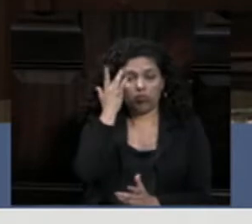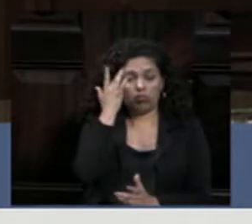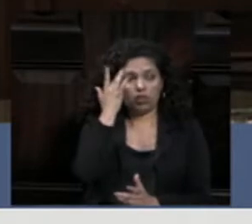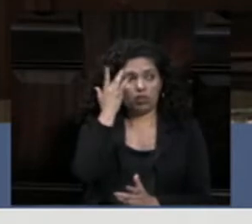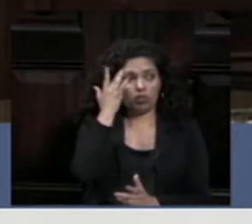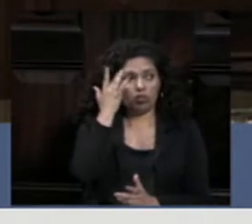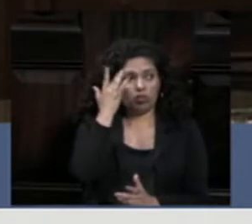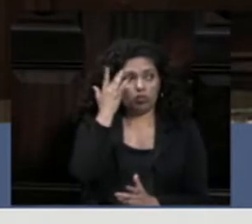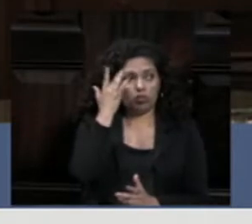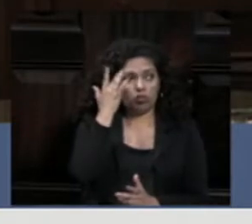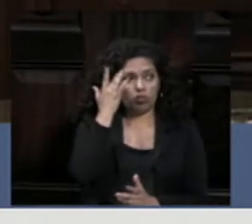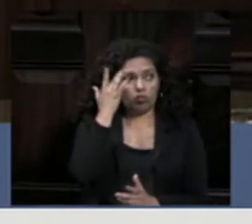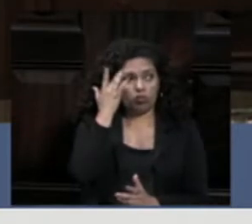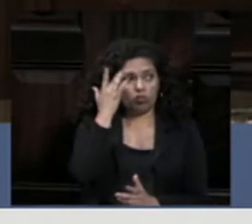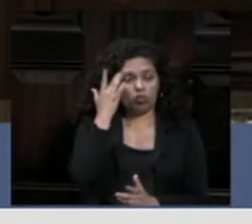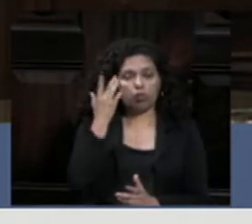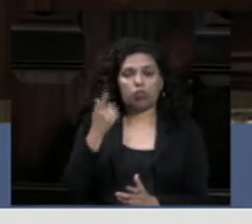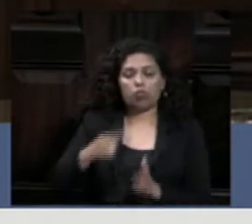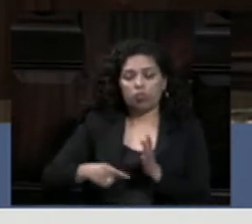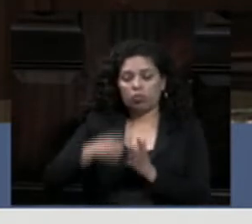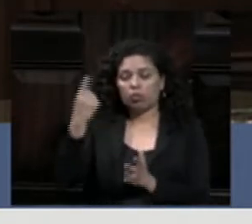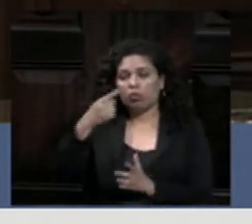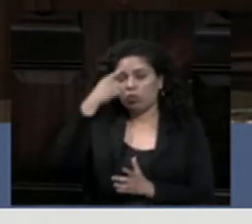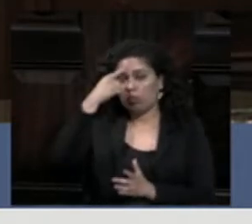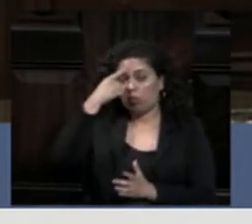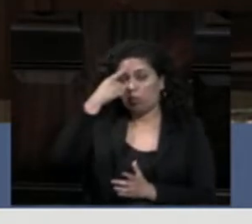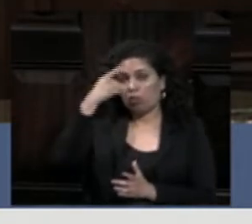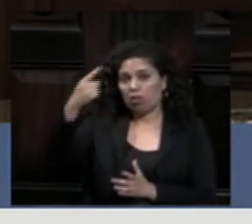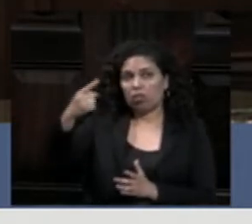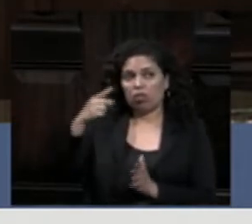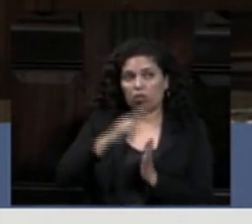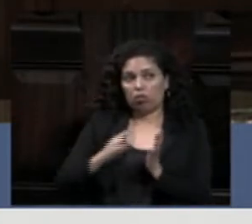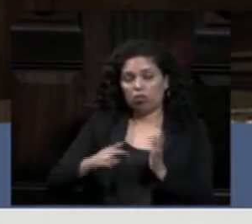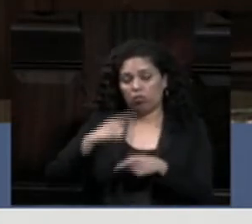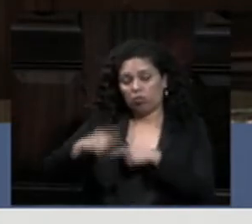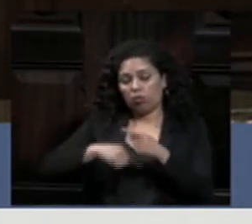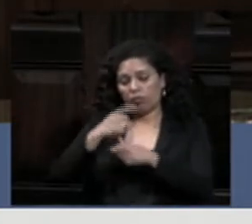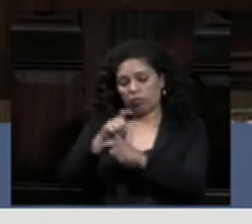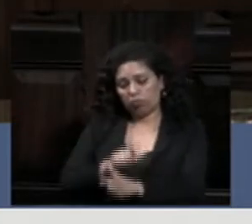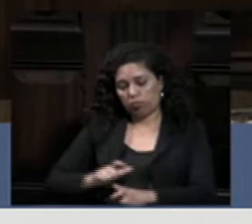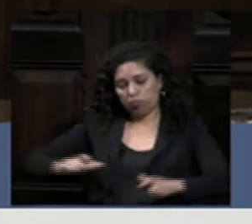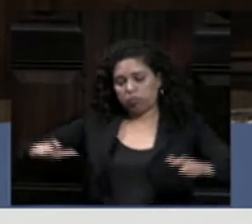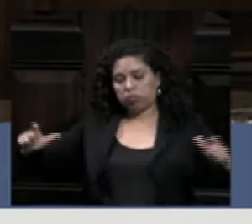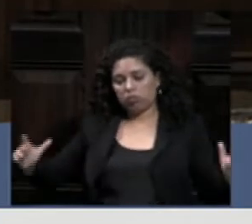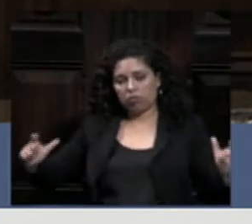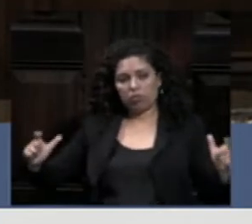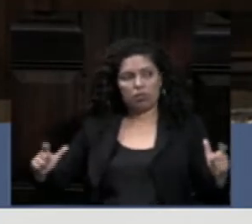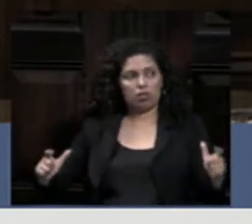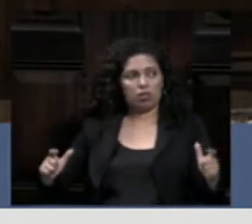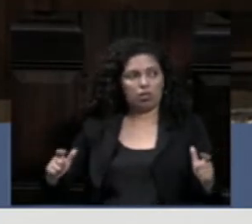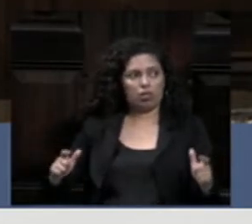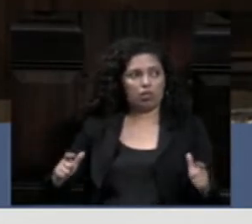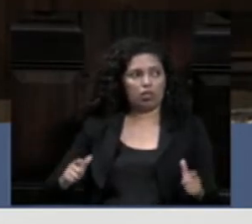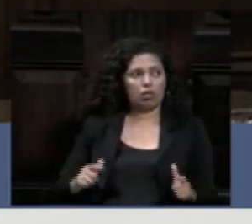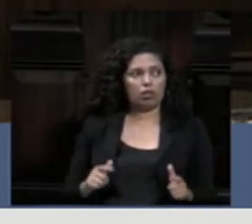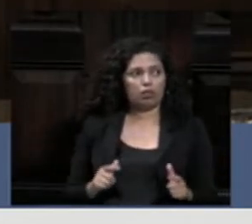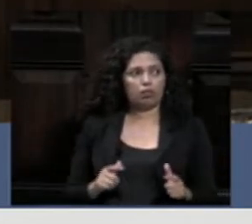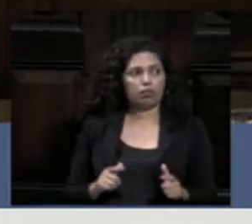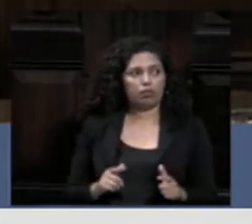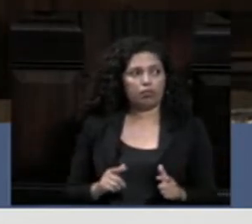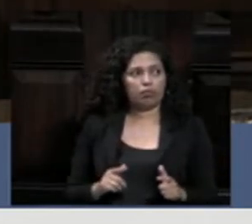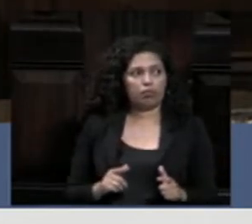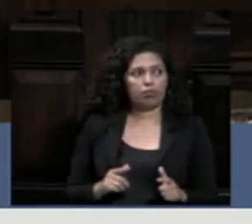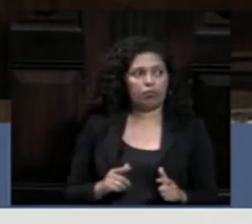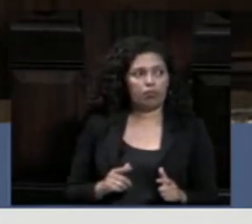é ampliar o parque e combater a especulação imobiliária, e esse projeto nosso não está em urgência,